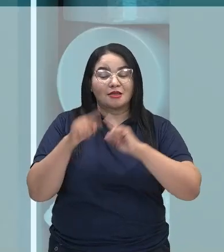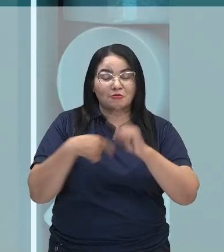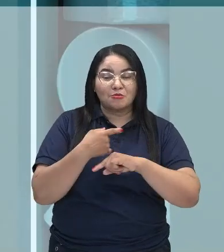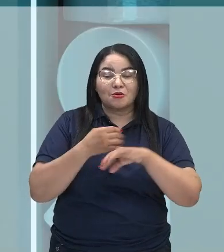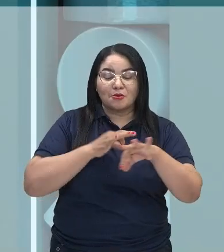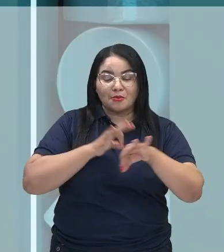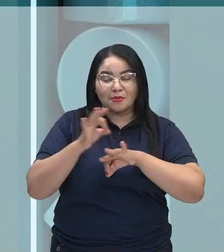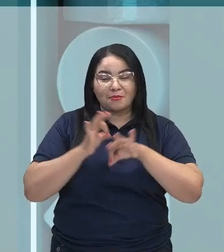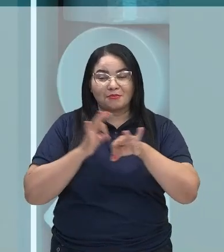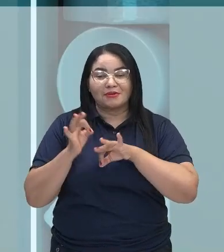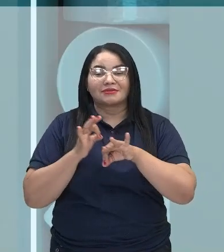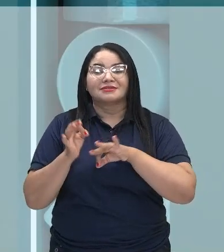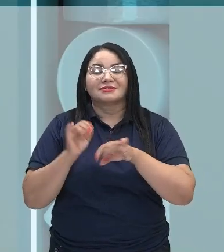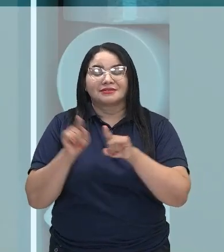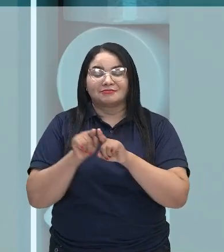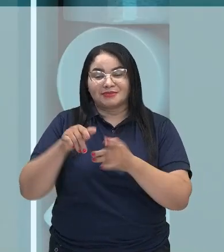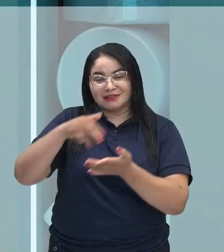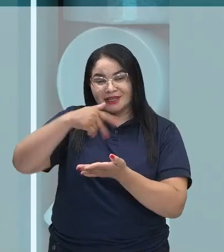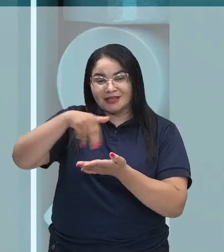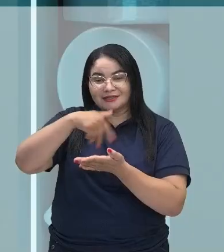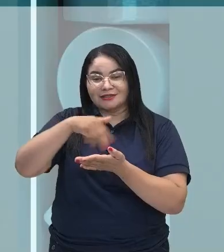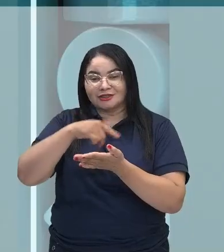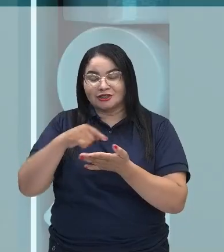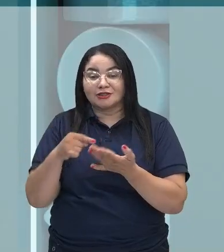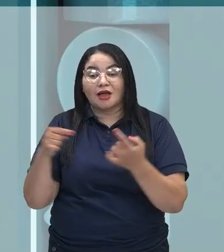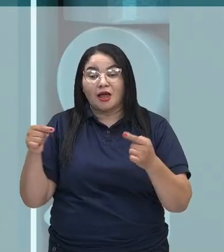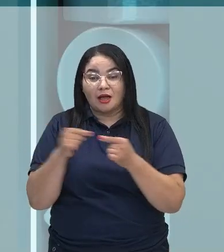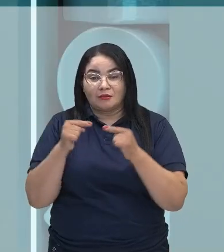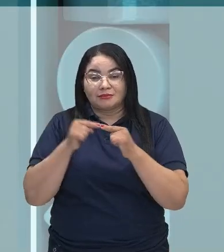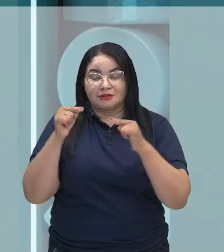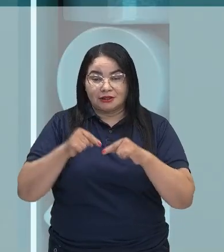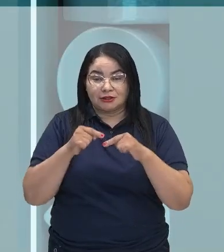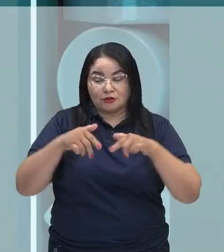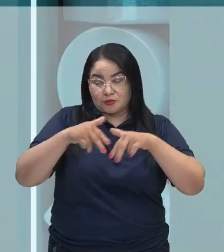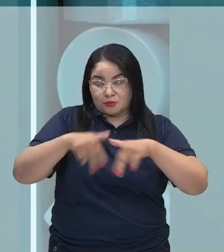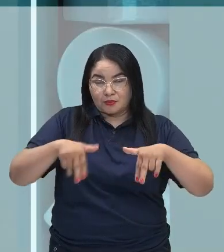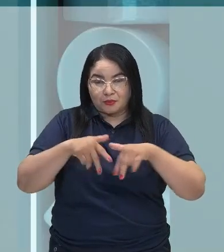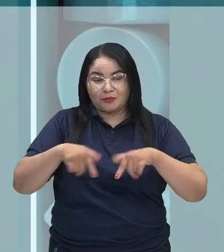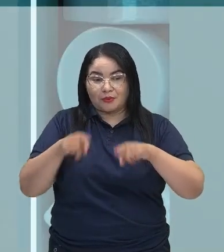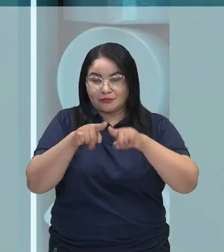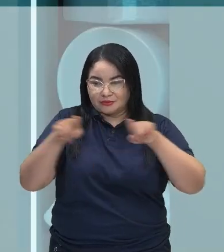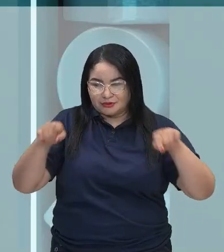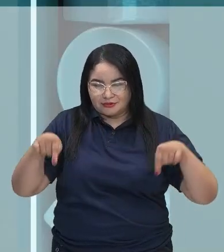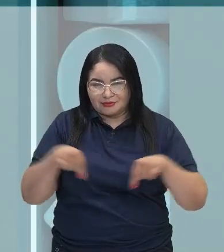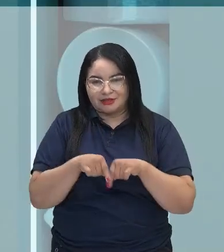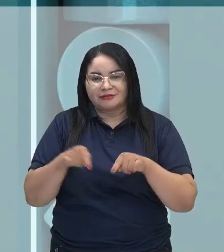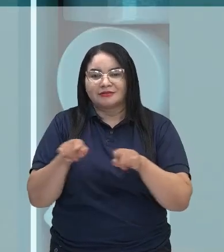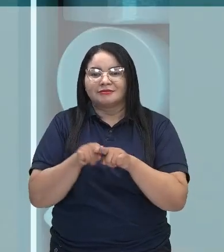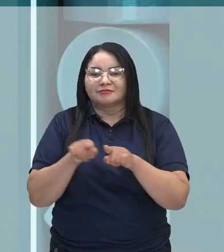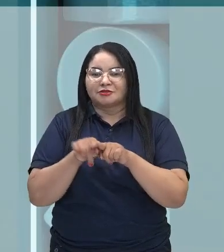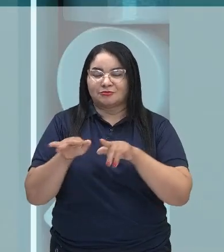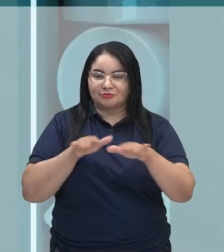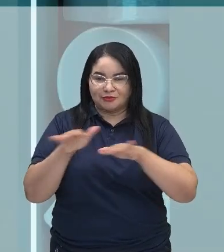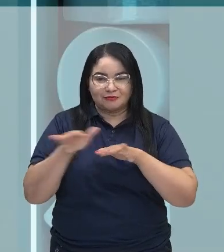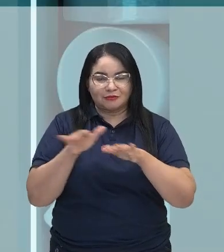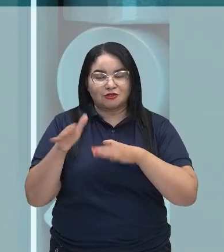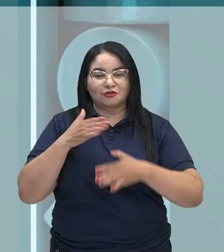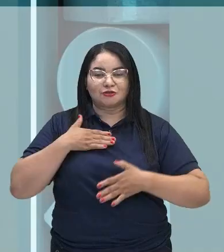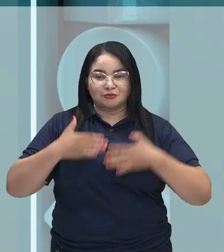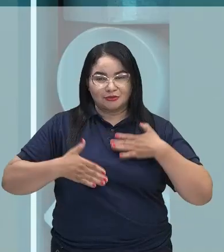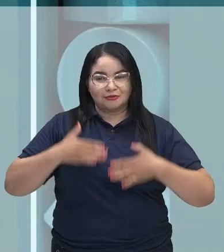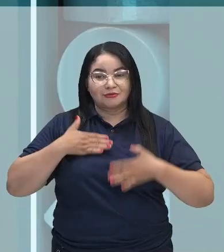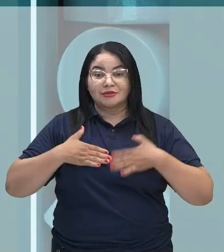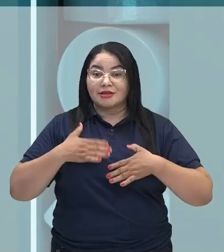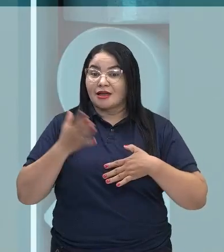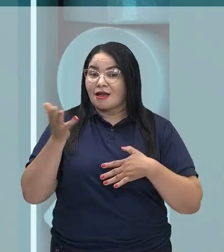uma coreografia aqui da quadrilha, nesse espaço aqui. E os movimentos que eles fizeram foram movimentos